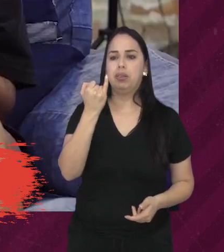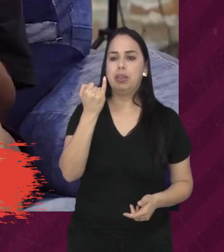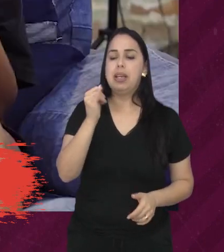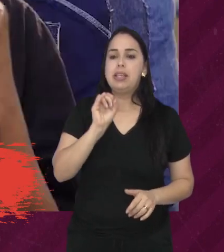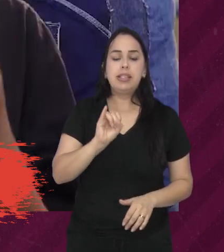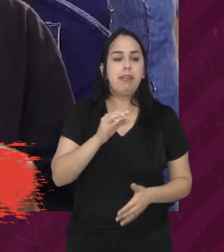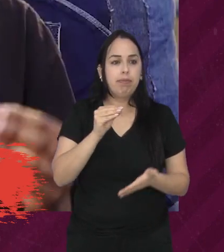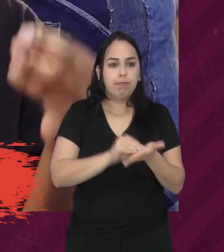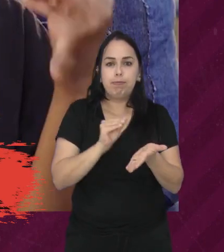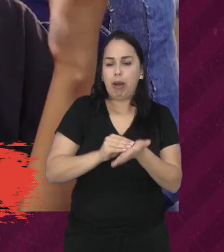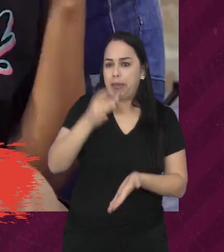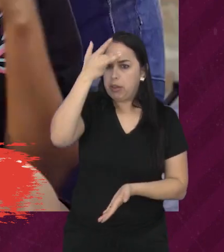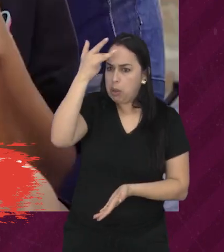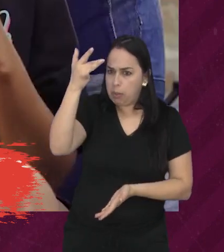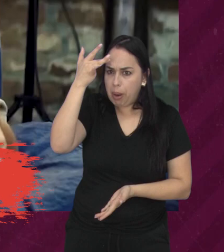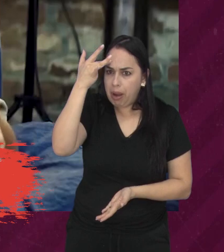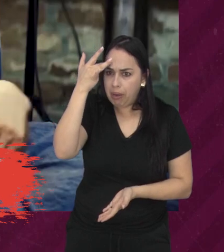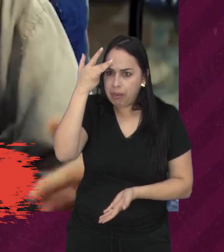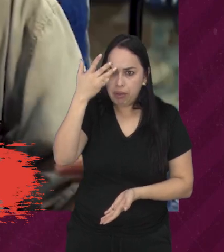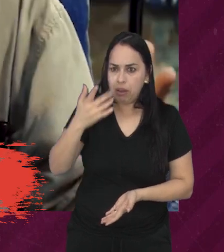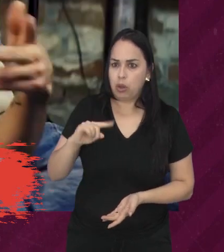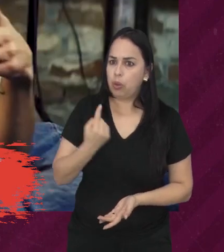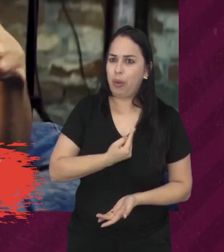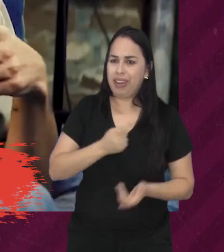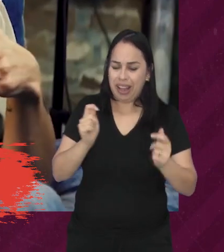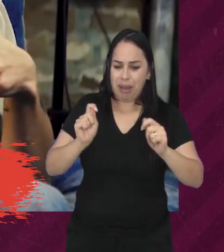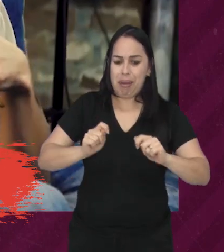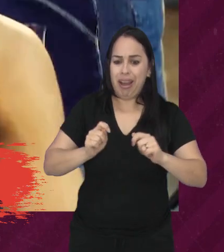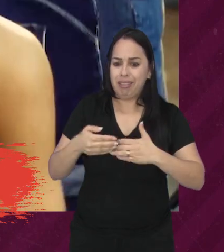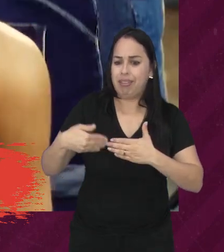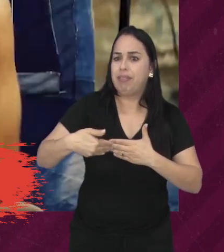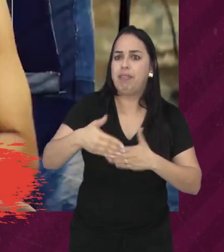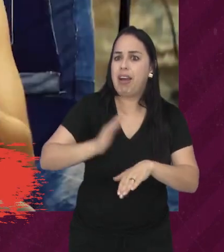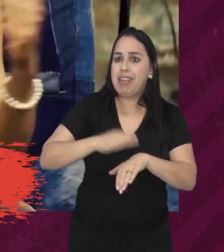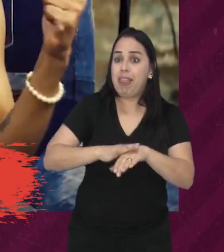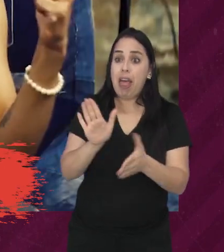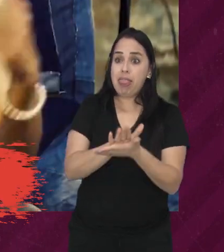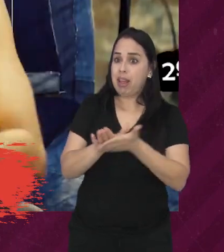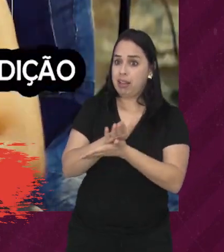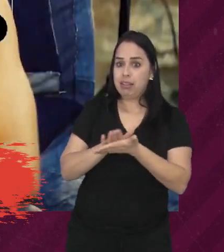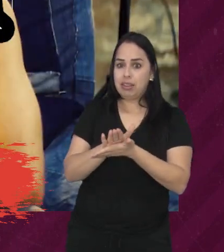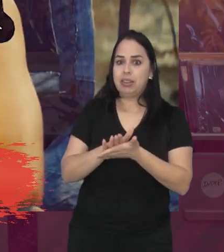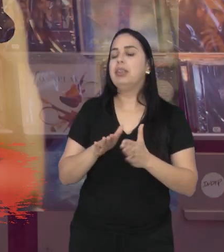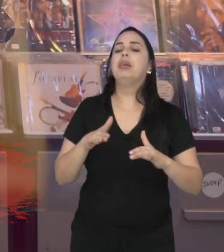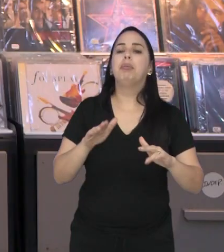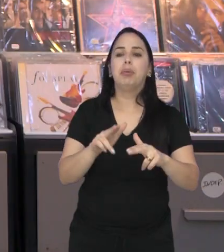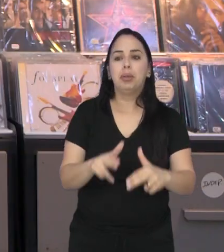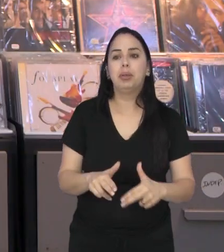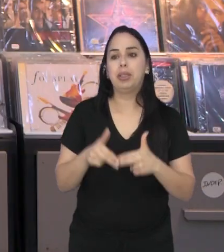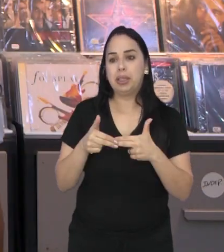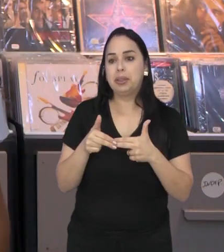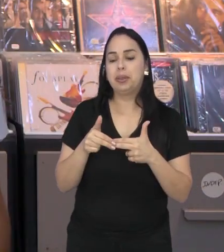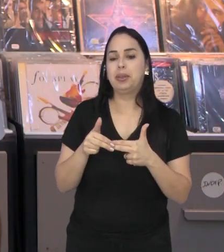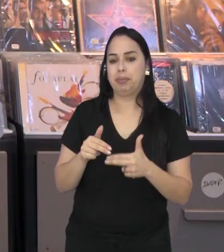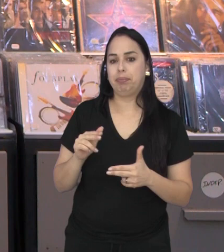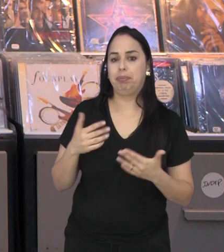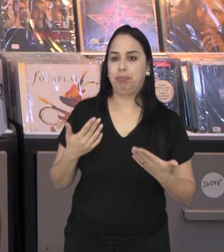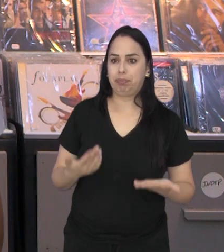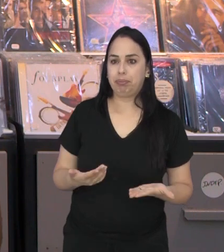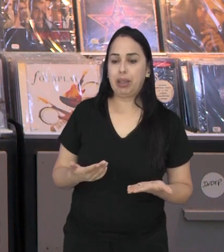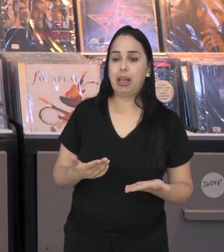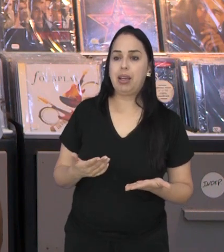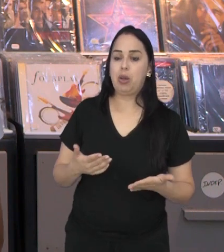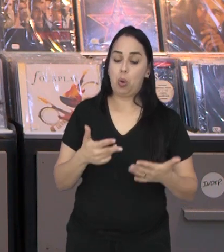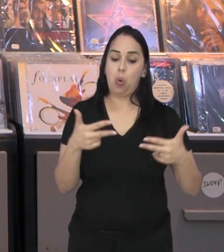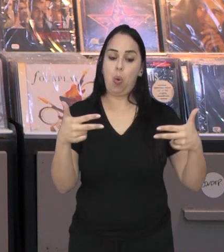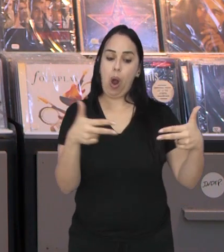nossa saúde mental em dia, a gente não é nada, a gente não faz nada, a gente não estaria aqui, né? Então, através